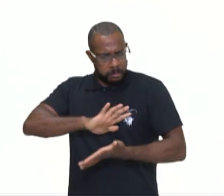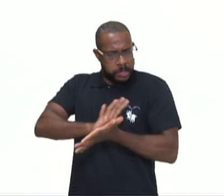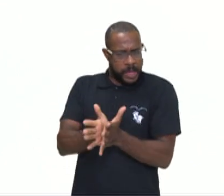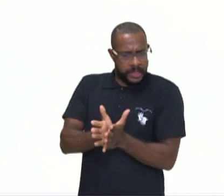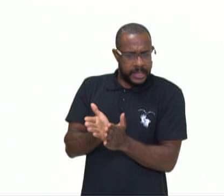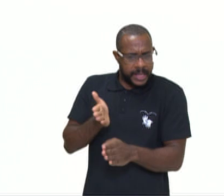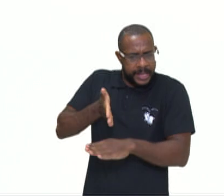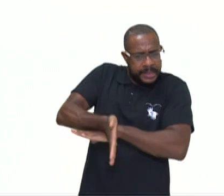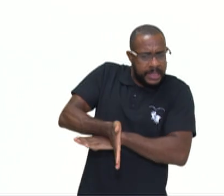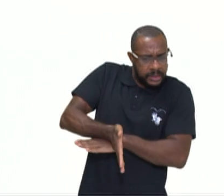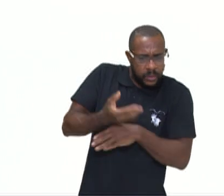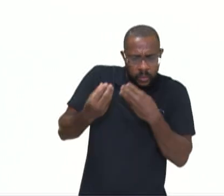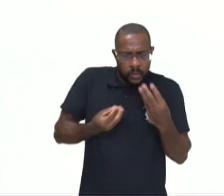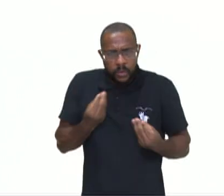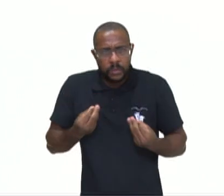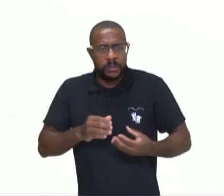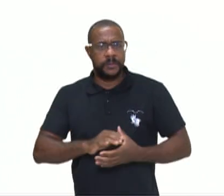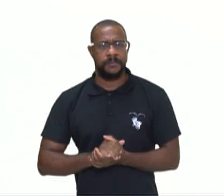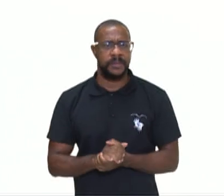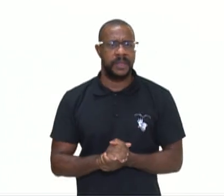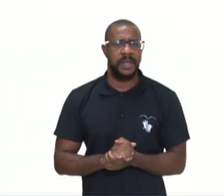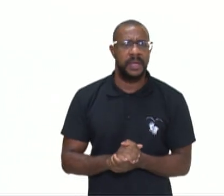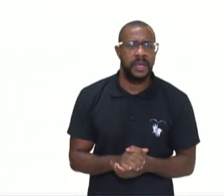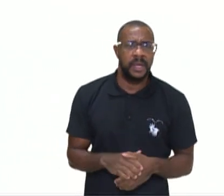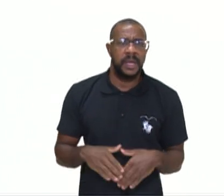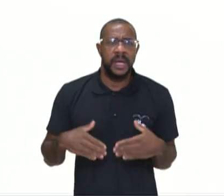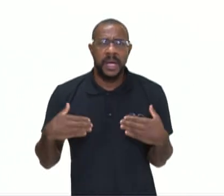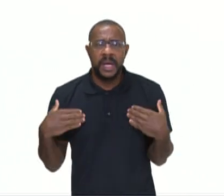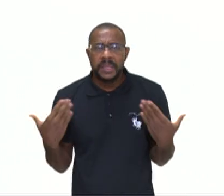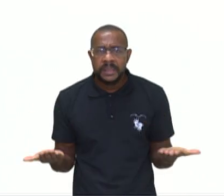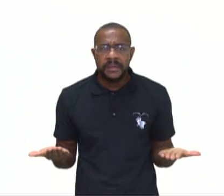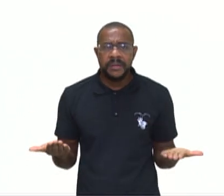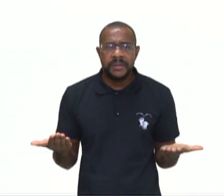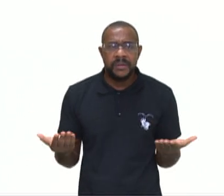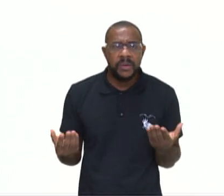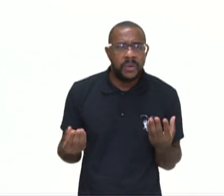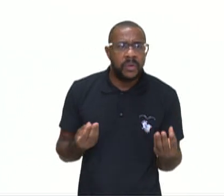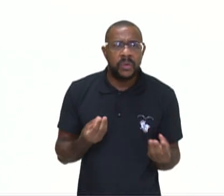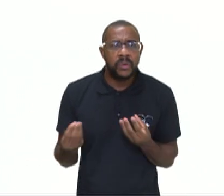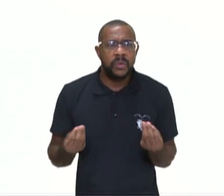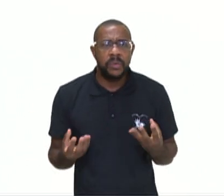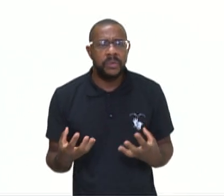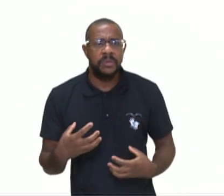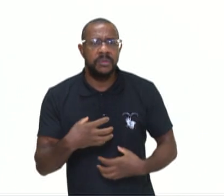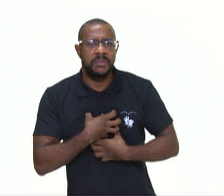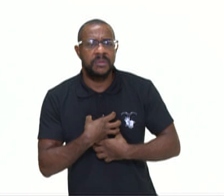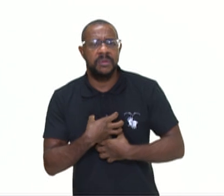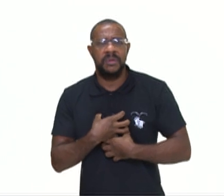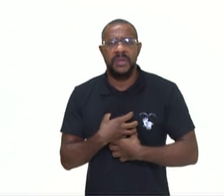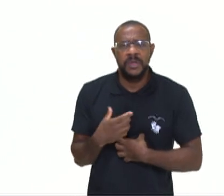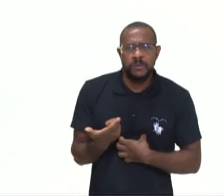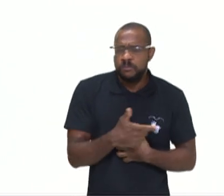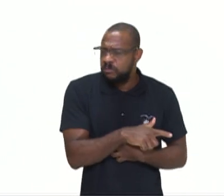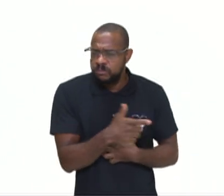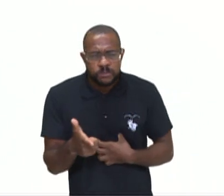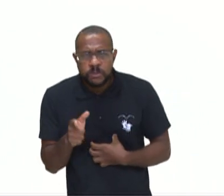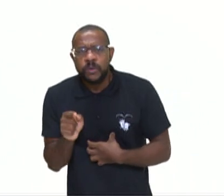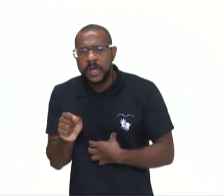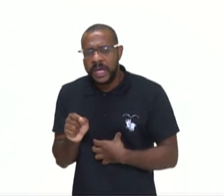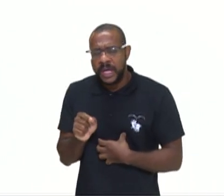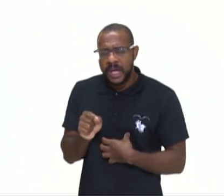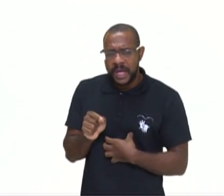cultivo, sem ouro-pés, mirrada ao hálito nocivo dos infiéis.